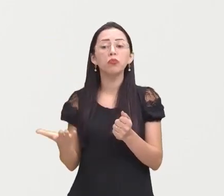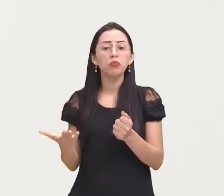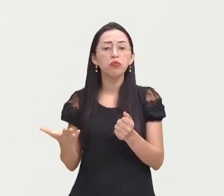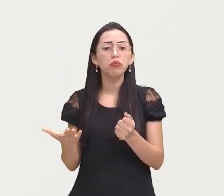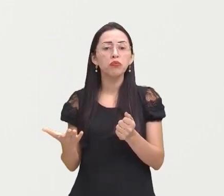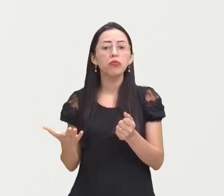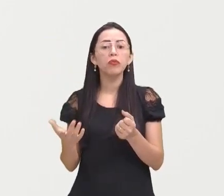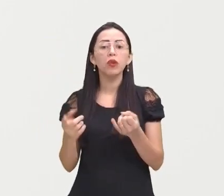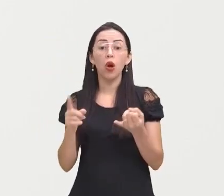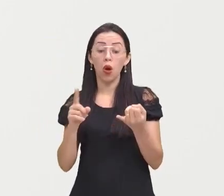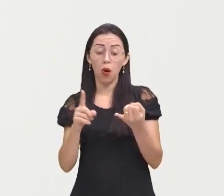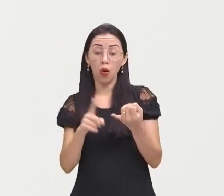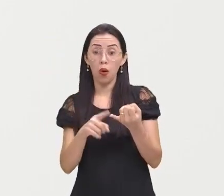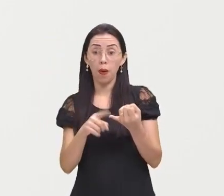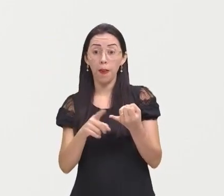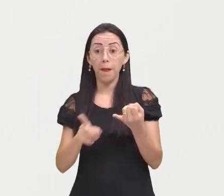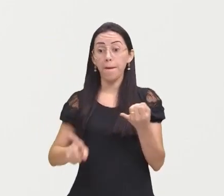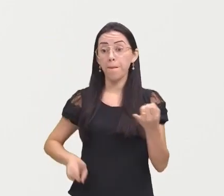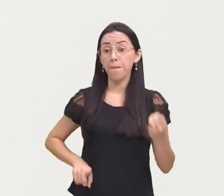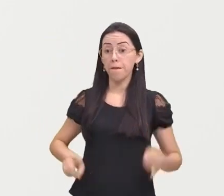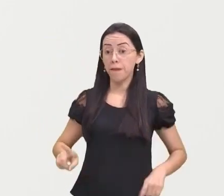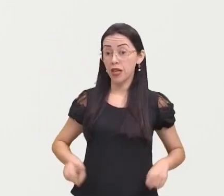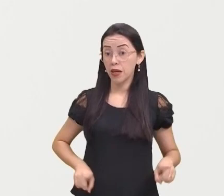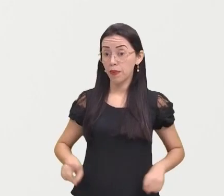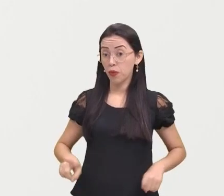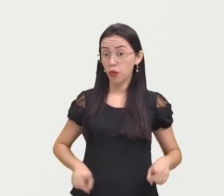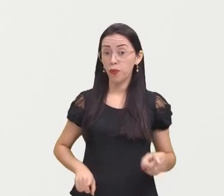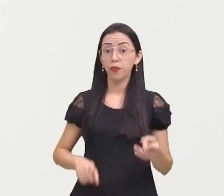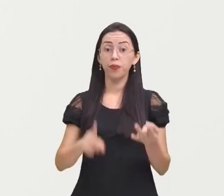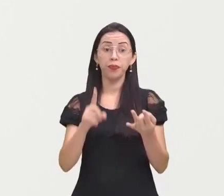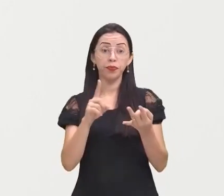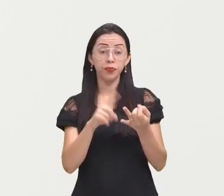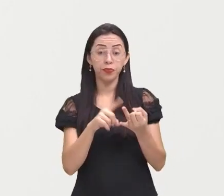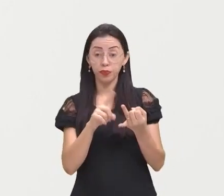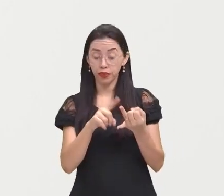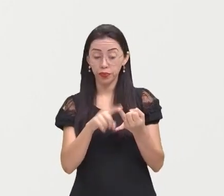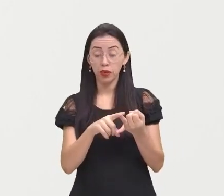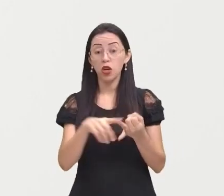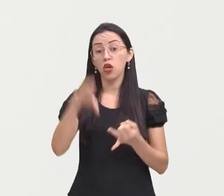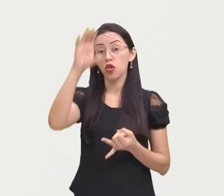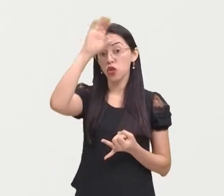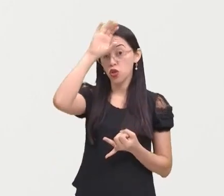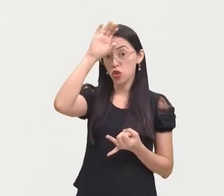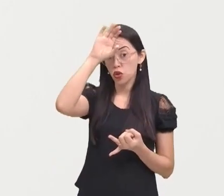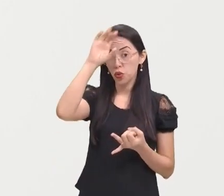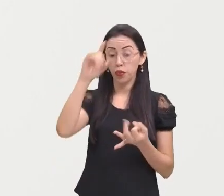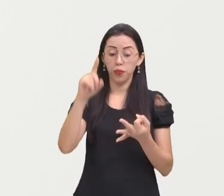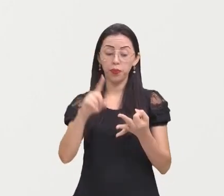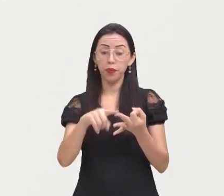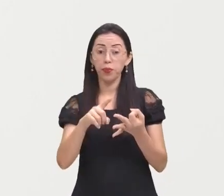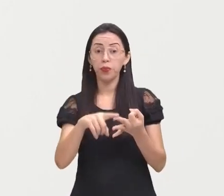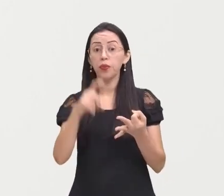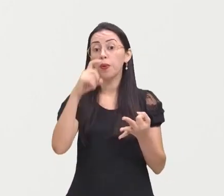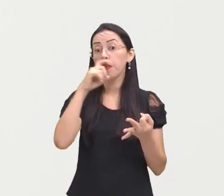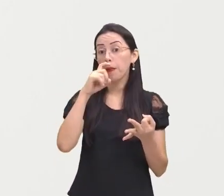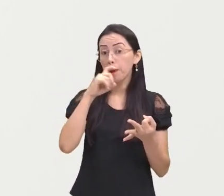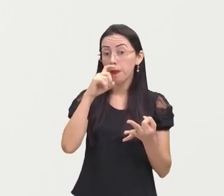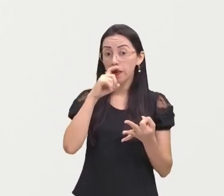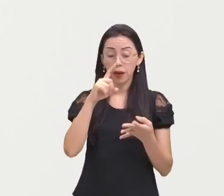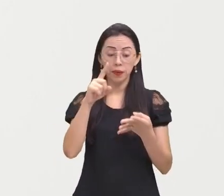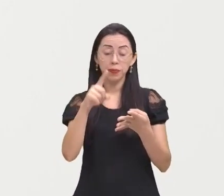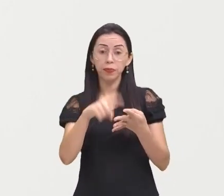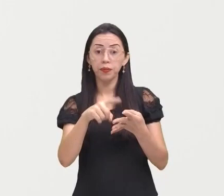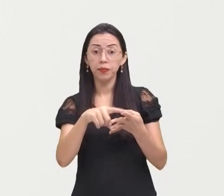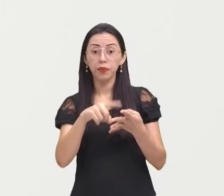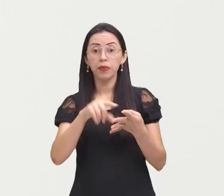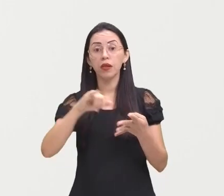do Chão com meus primos, meus tios, meu pai e a Ju. Então,